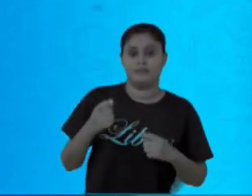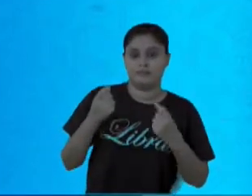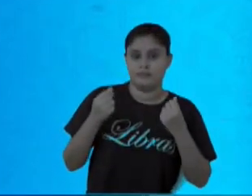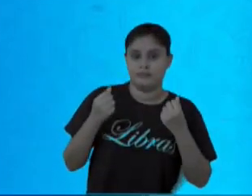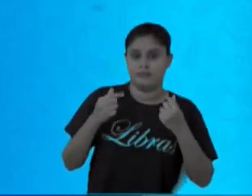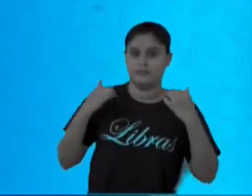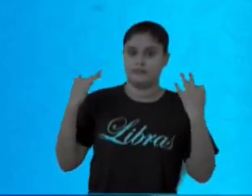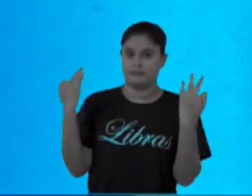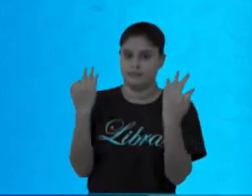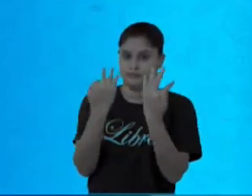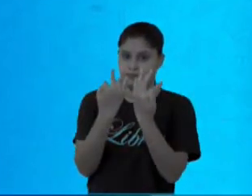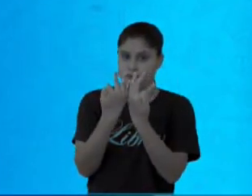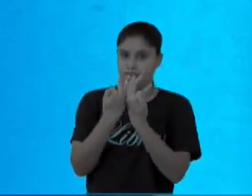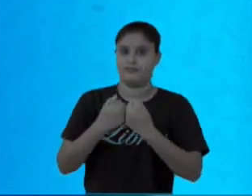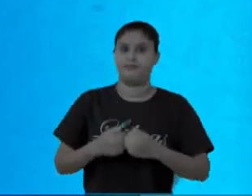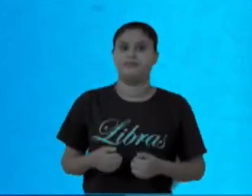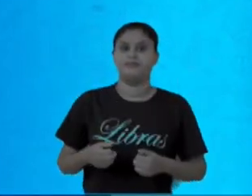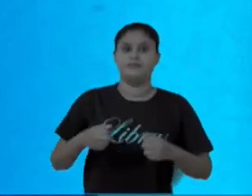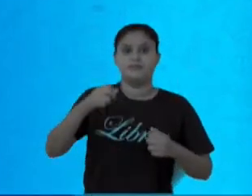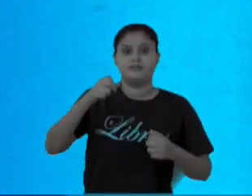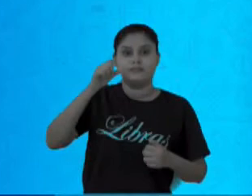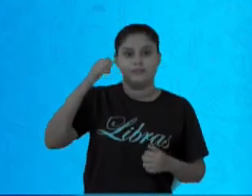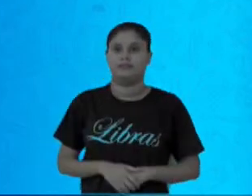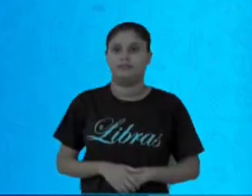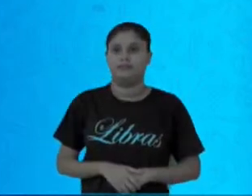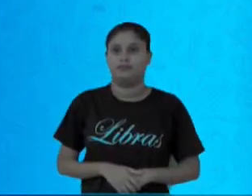é a agricultura e a pecuária.